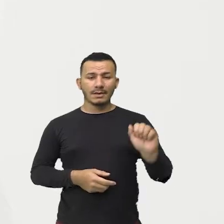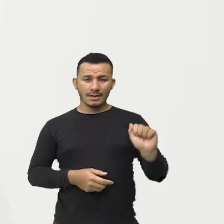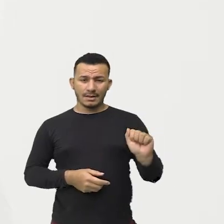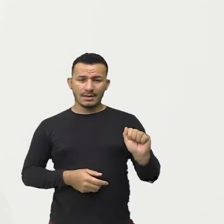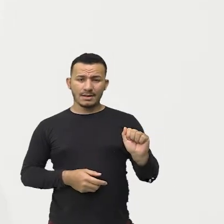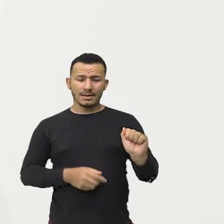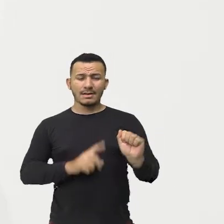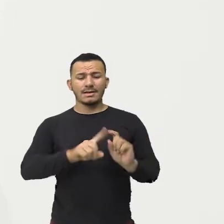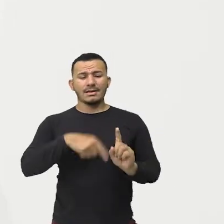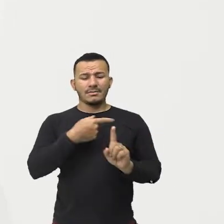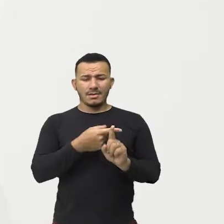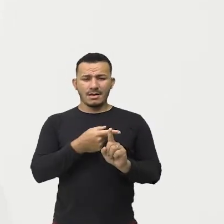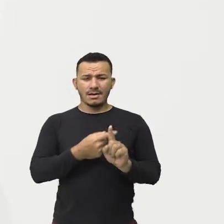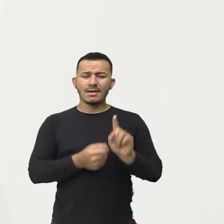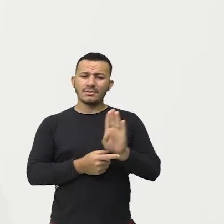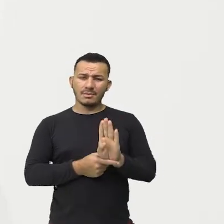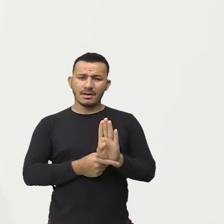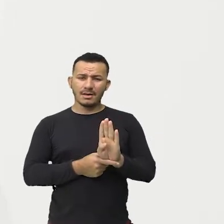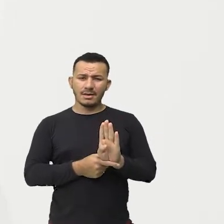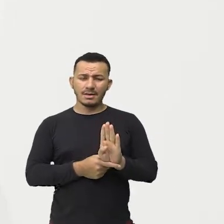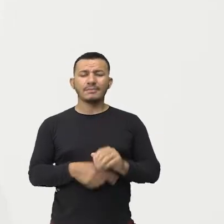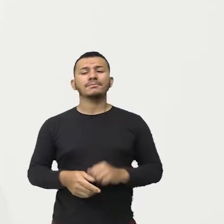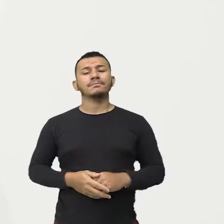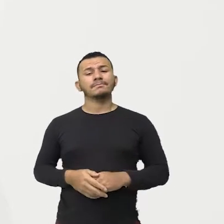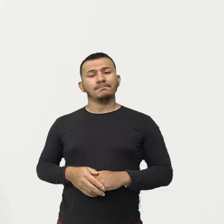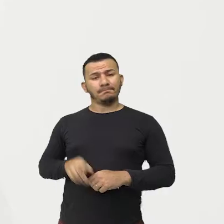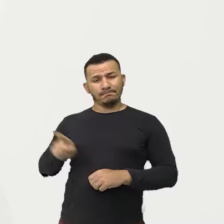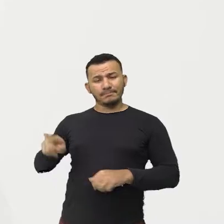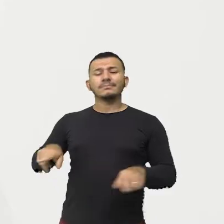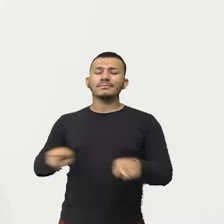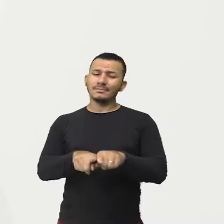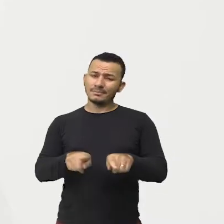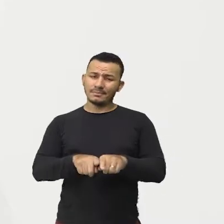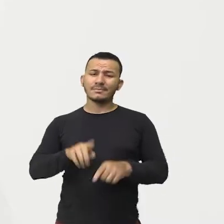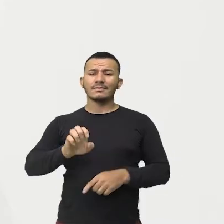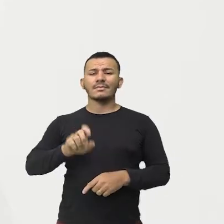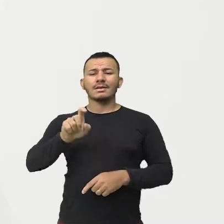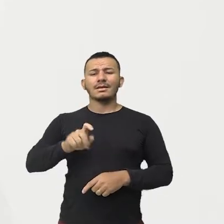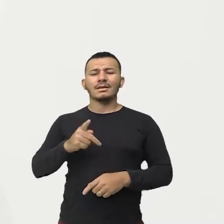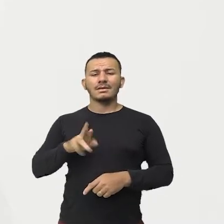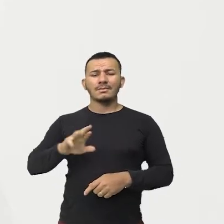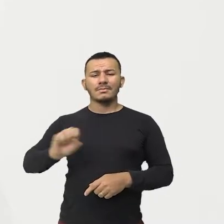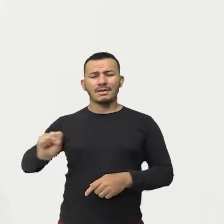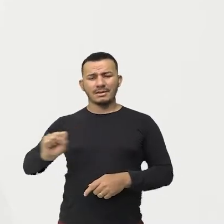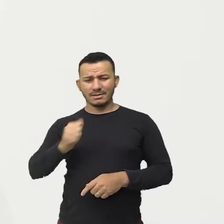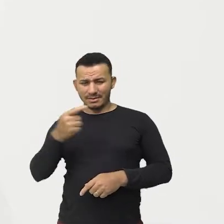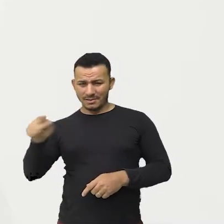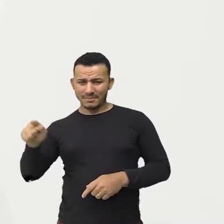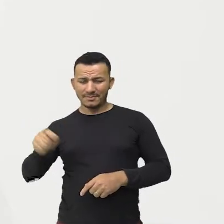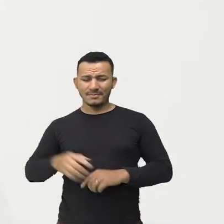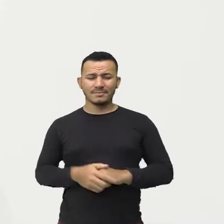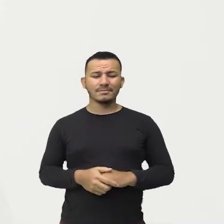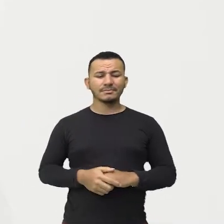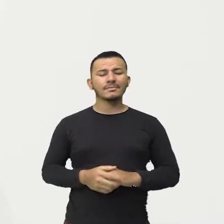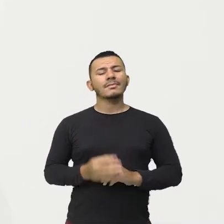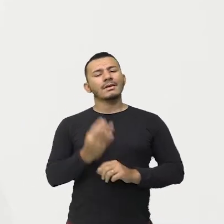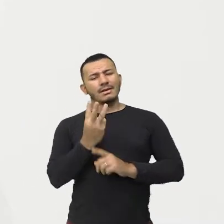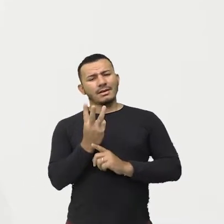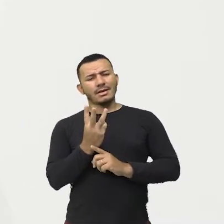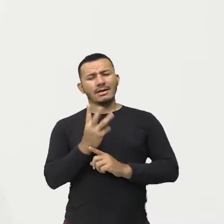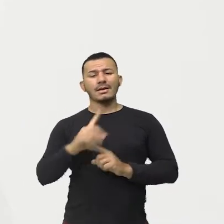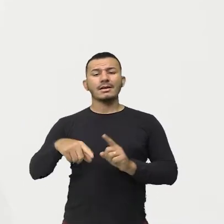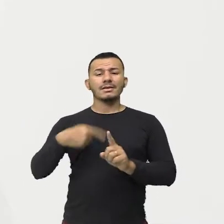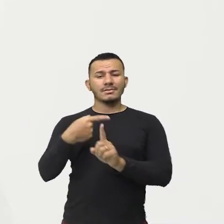A mais B, ó, isso aqui é uma expressão algébrica. Outro exemplo, olha só, 3